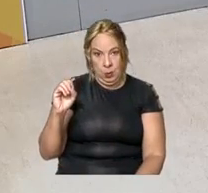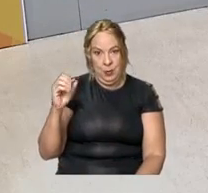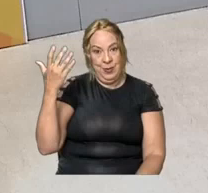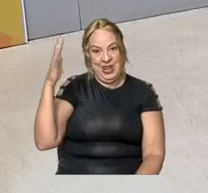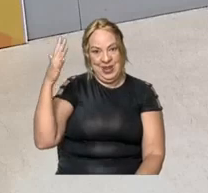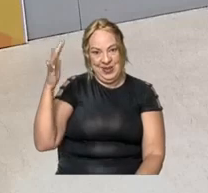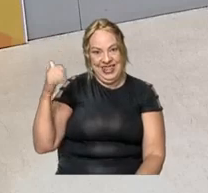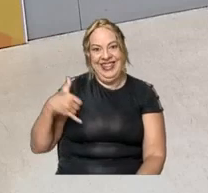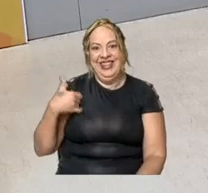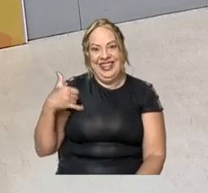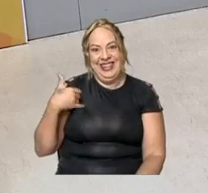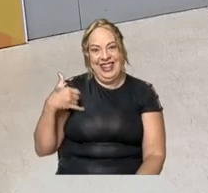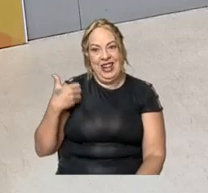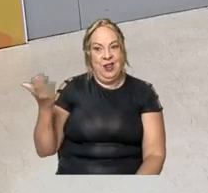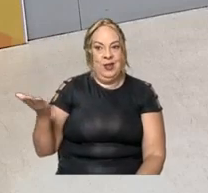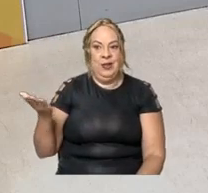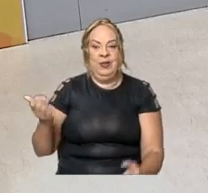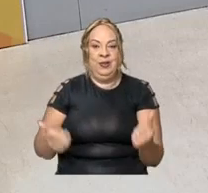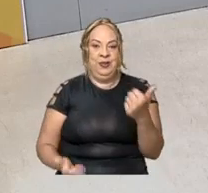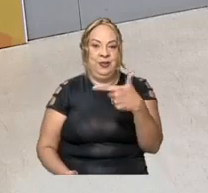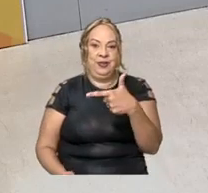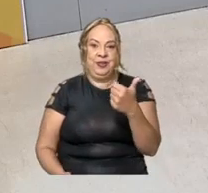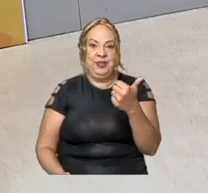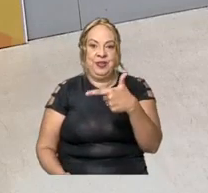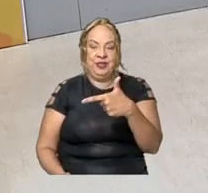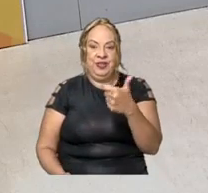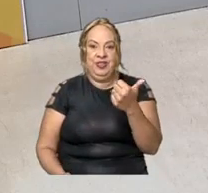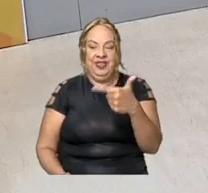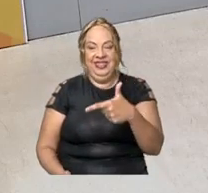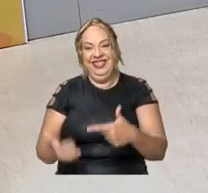Parabéns, meu querido. Número 12.